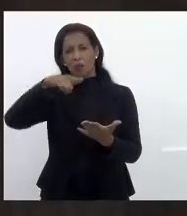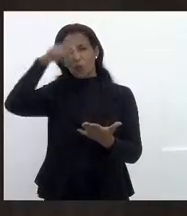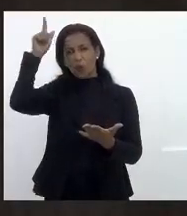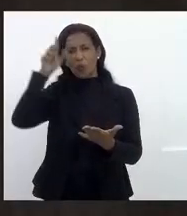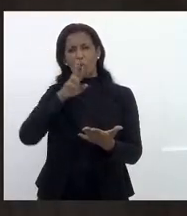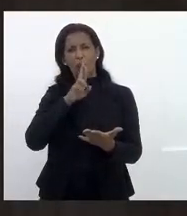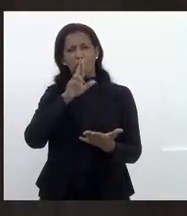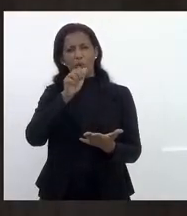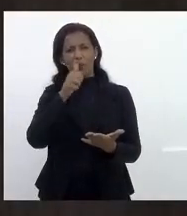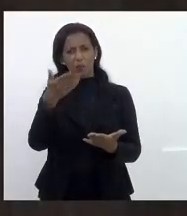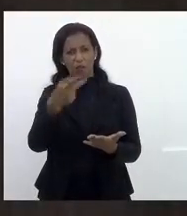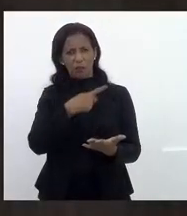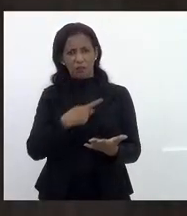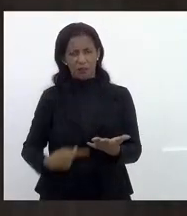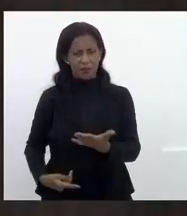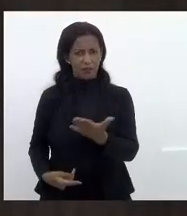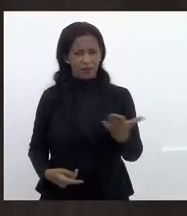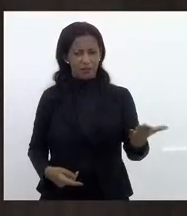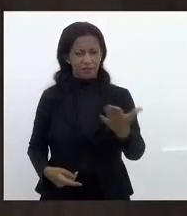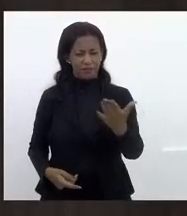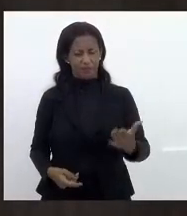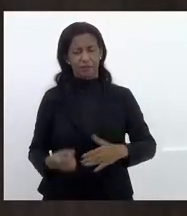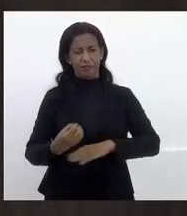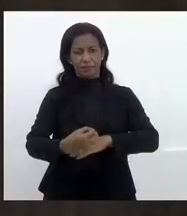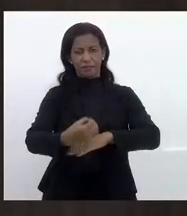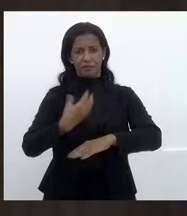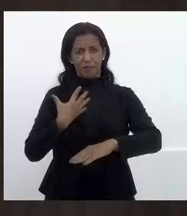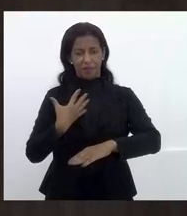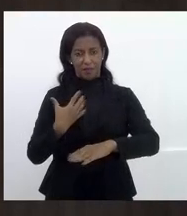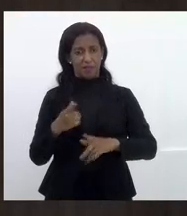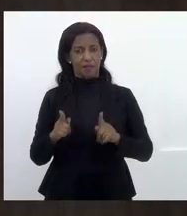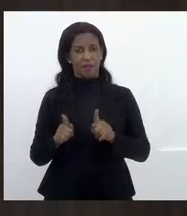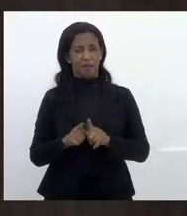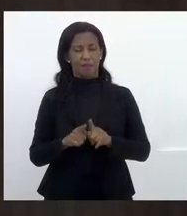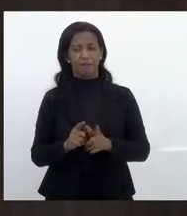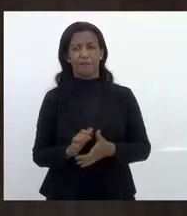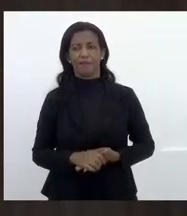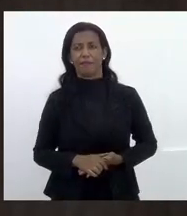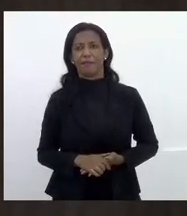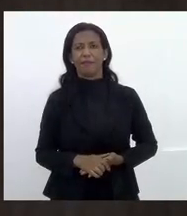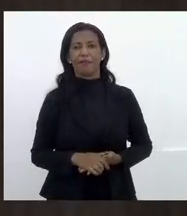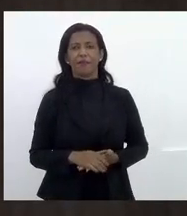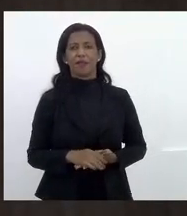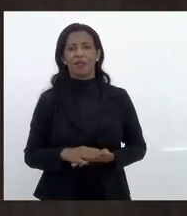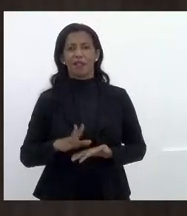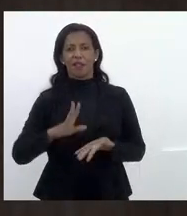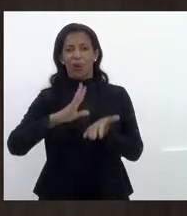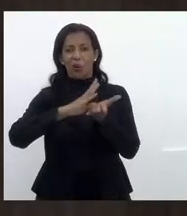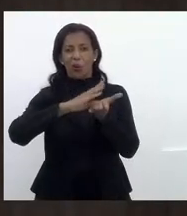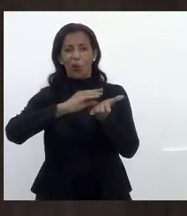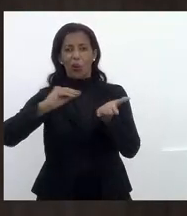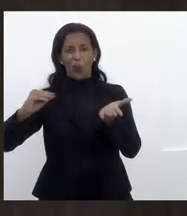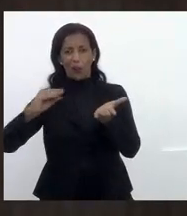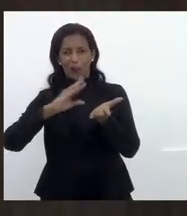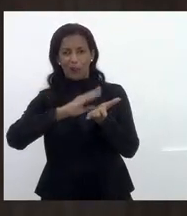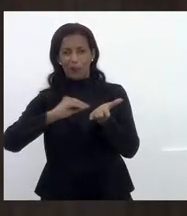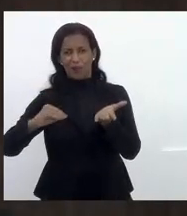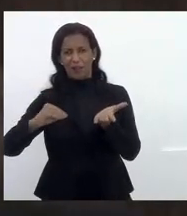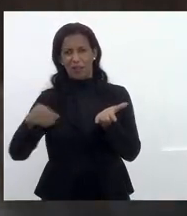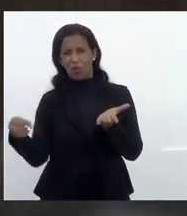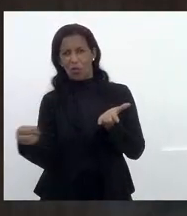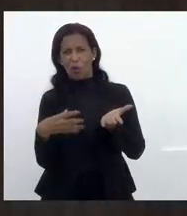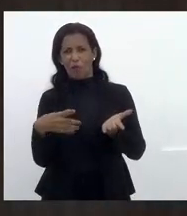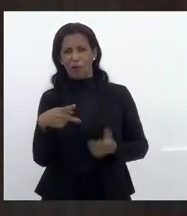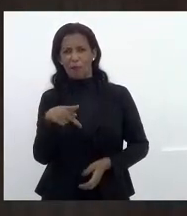Rodrigo Amorim que nos presídios eu recebi e informalmente né essa cópia dessa nova